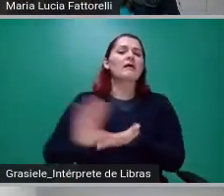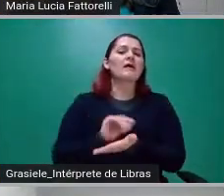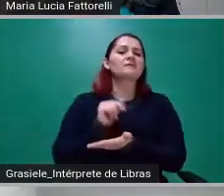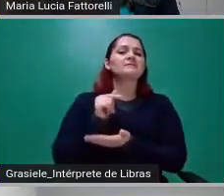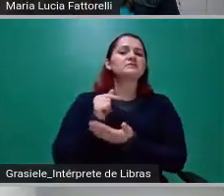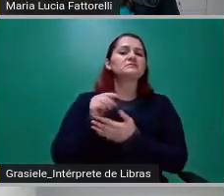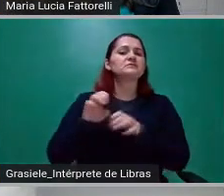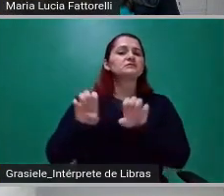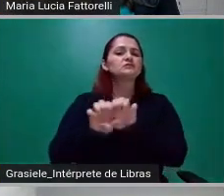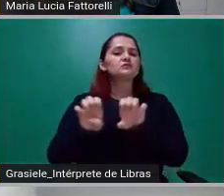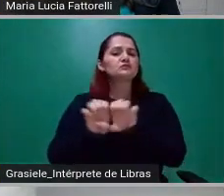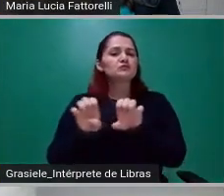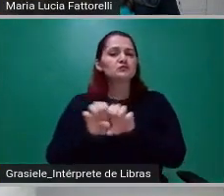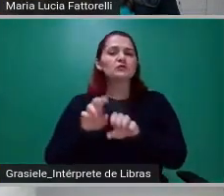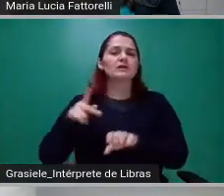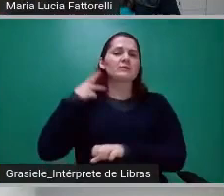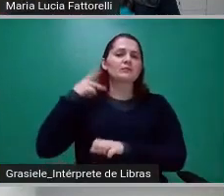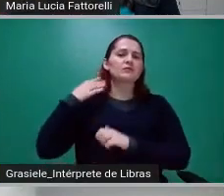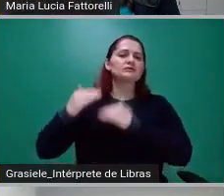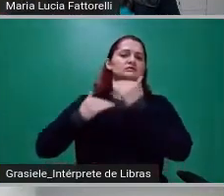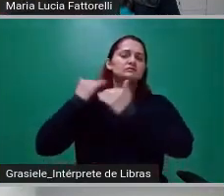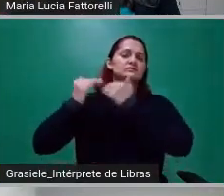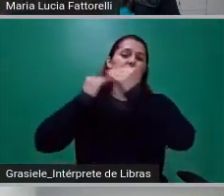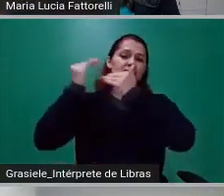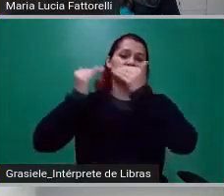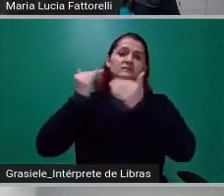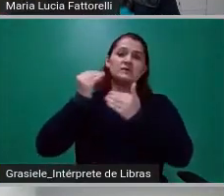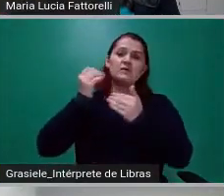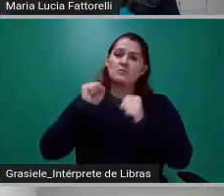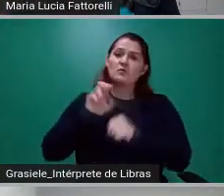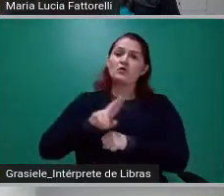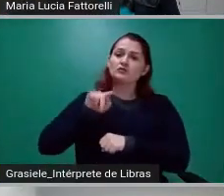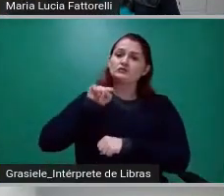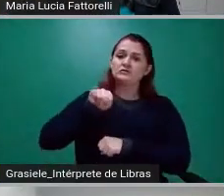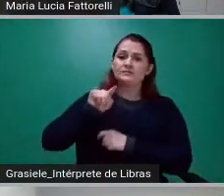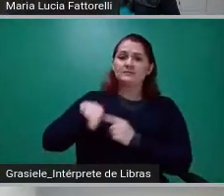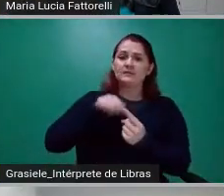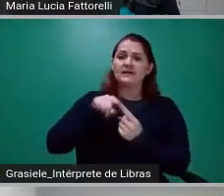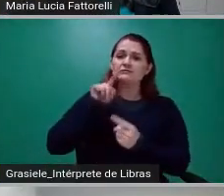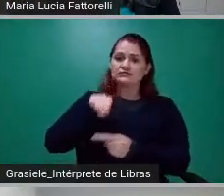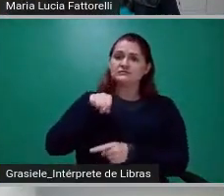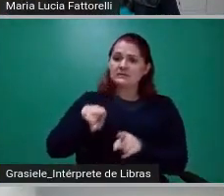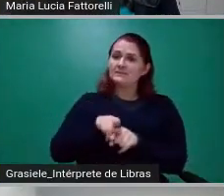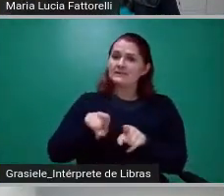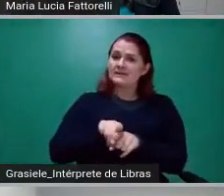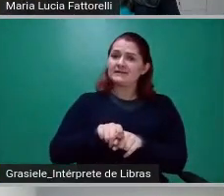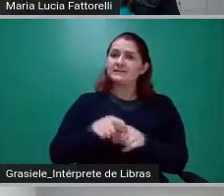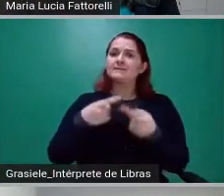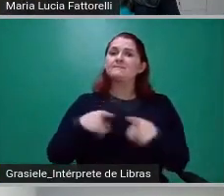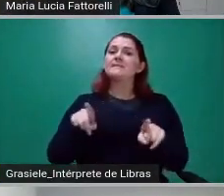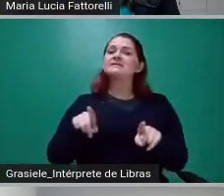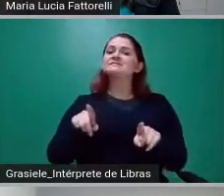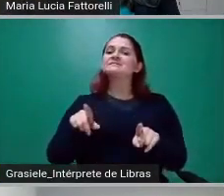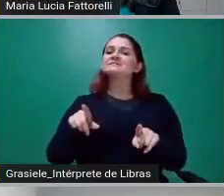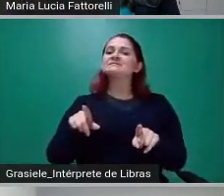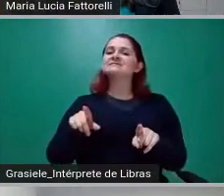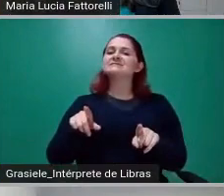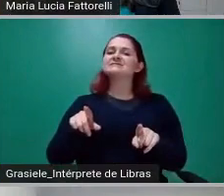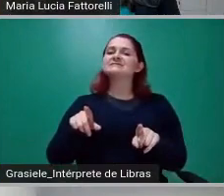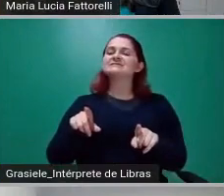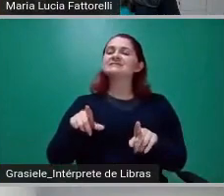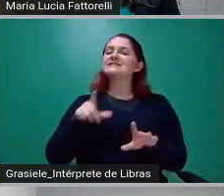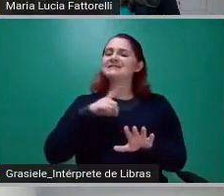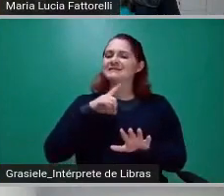políticas de desenvolvimento, em campos estratégicos. Portanto, ela tem aqui uma